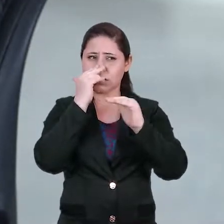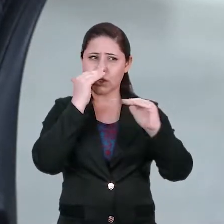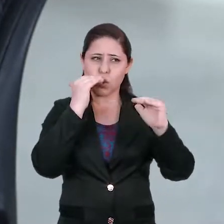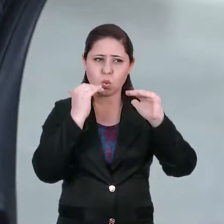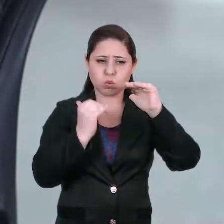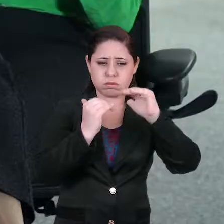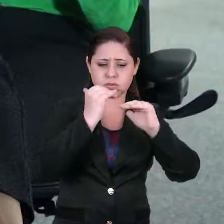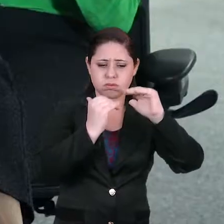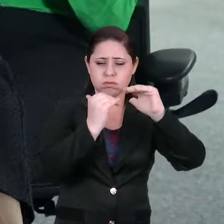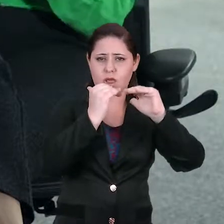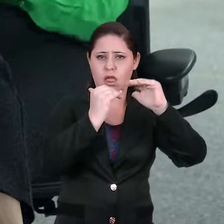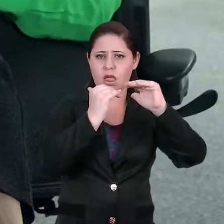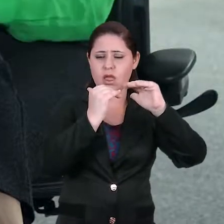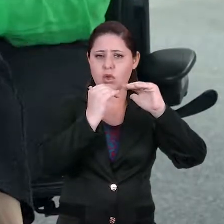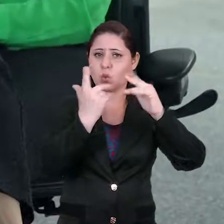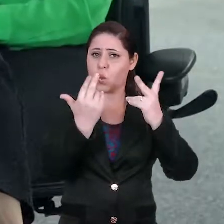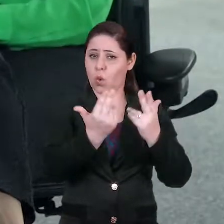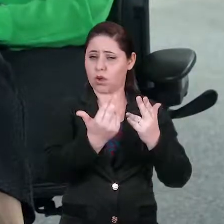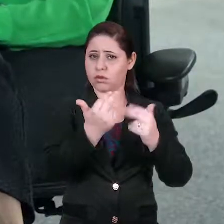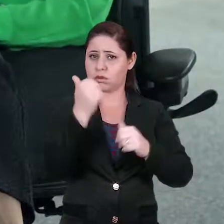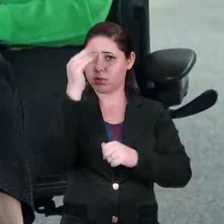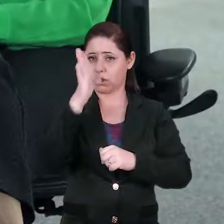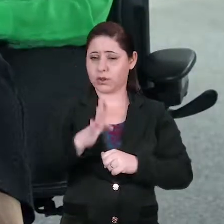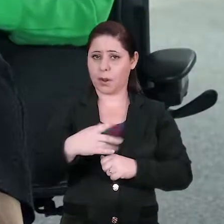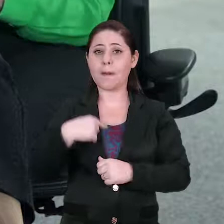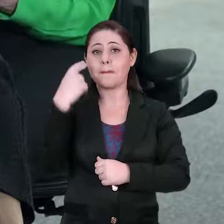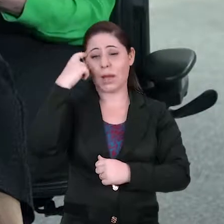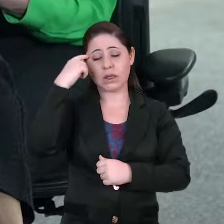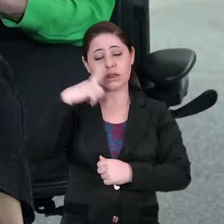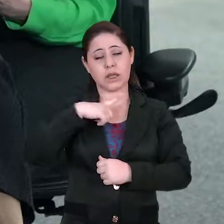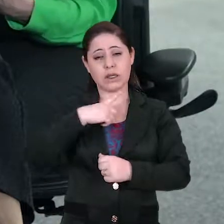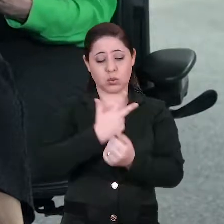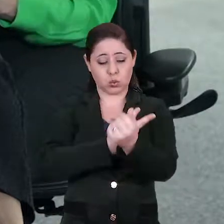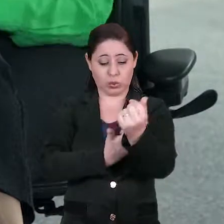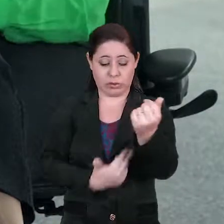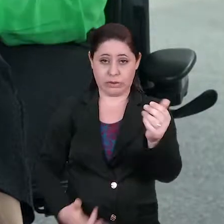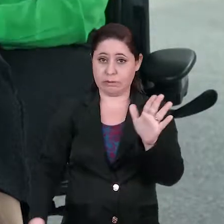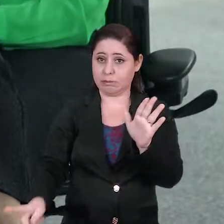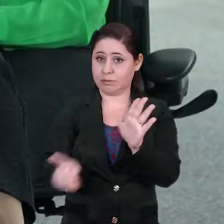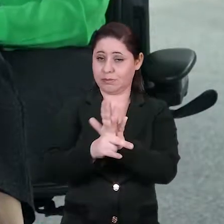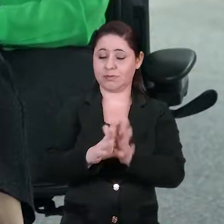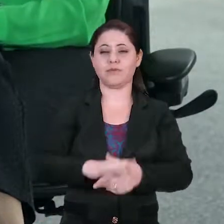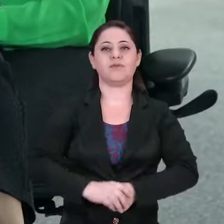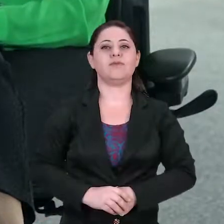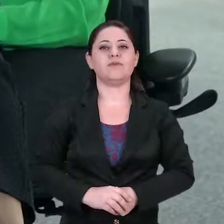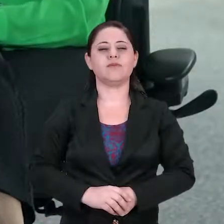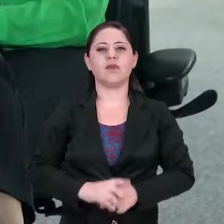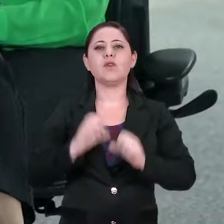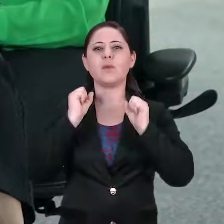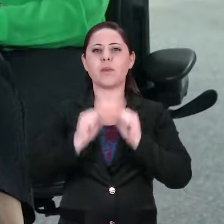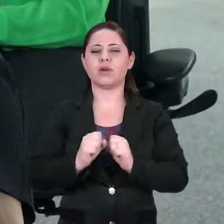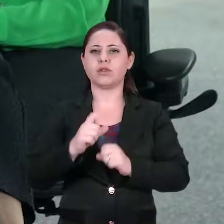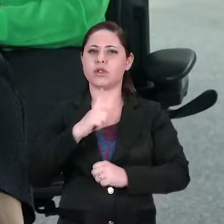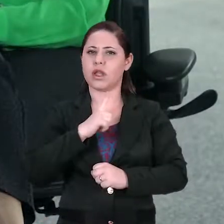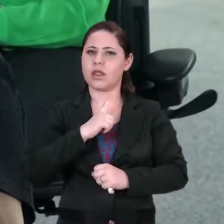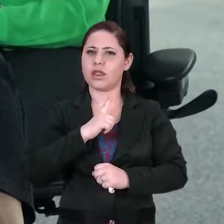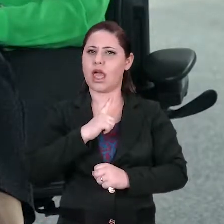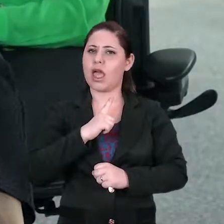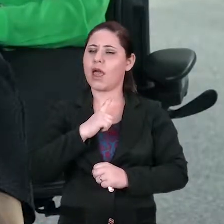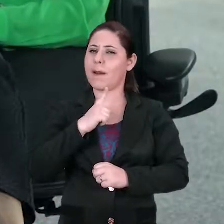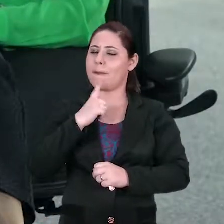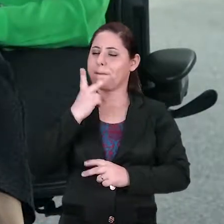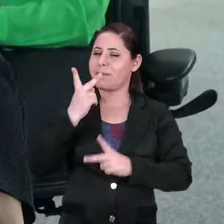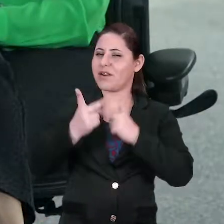pouco mais parelho. Então eu tenho isso, acho eu que tenho no sangue. Você me permite até